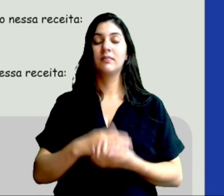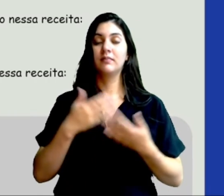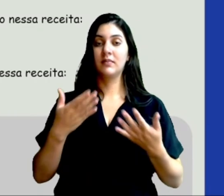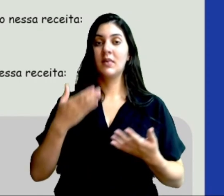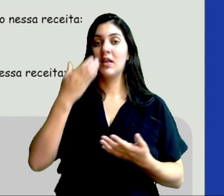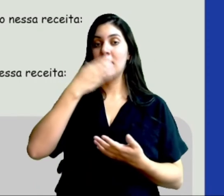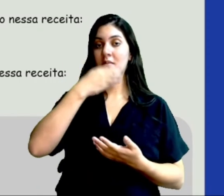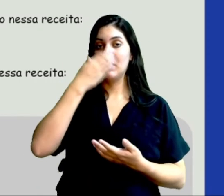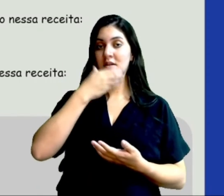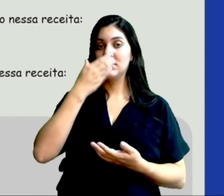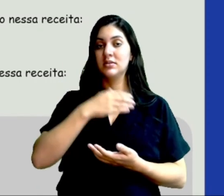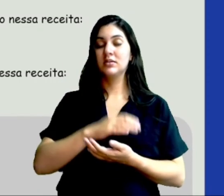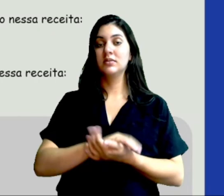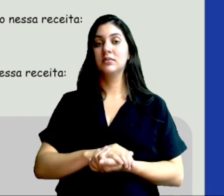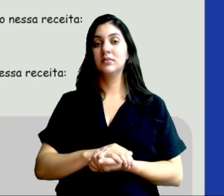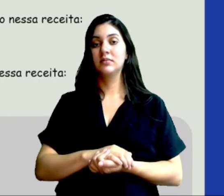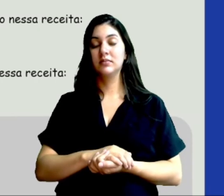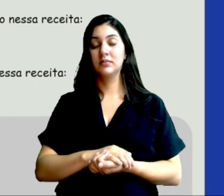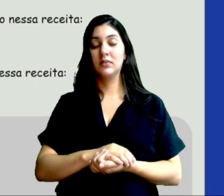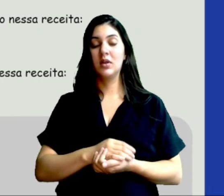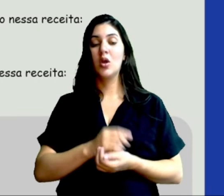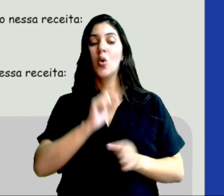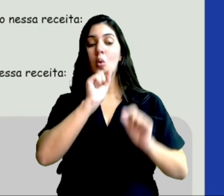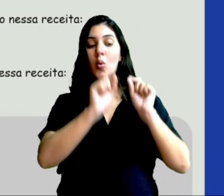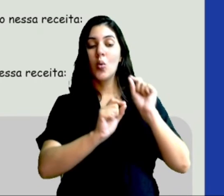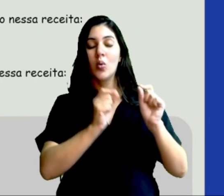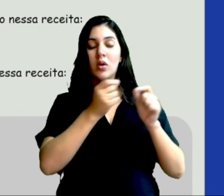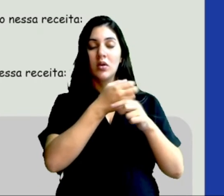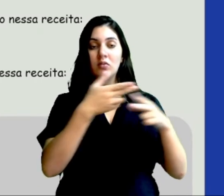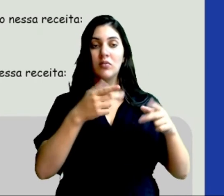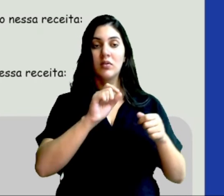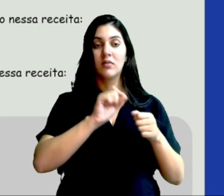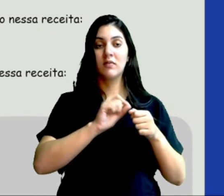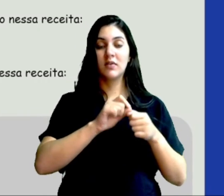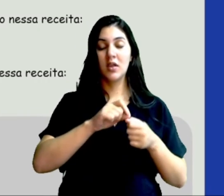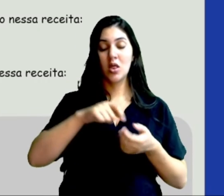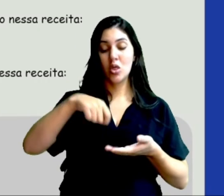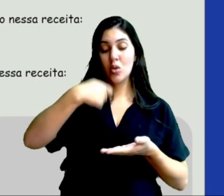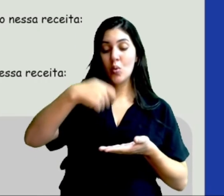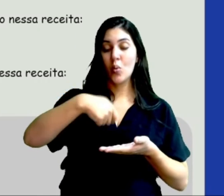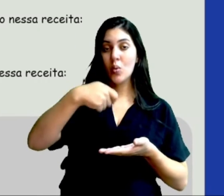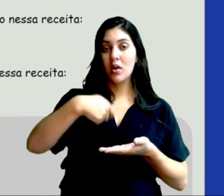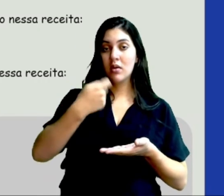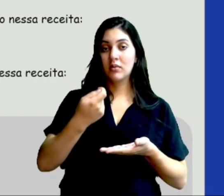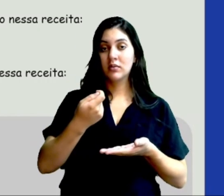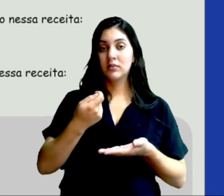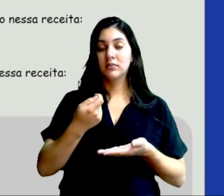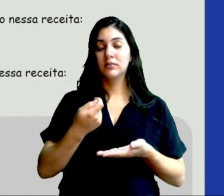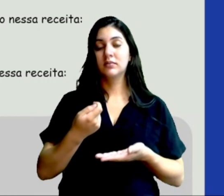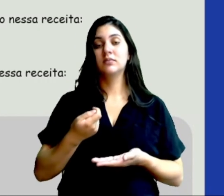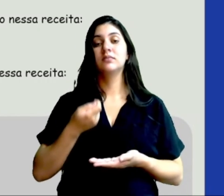a maçã. O ingrediente da receita medido em colheres, né?